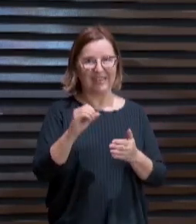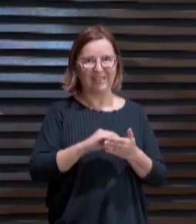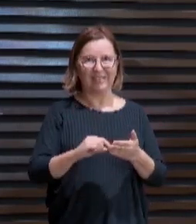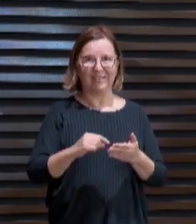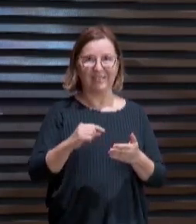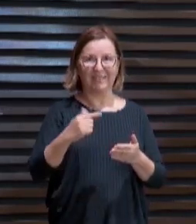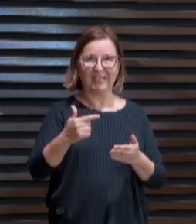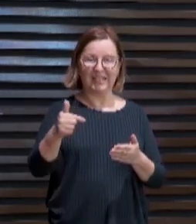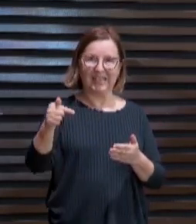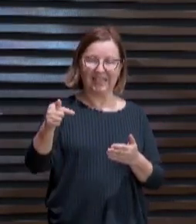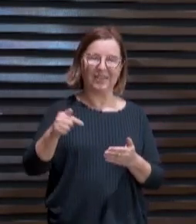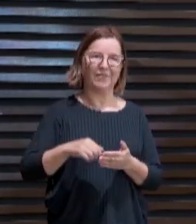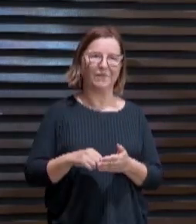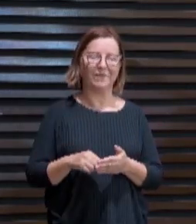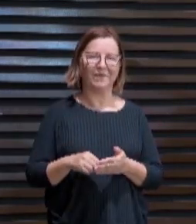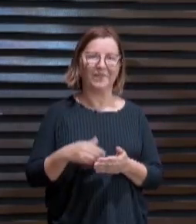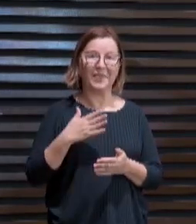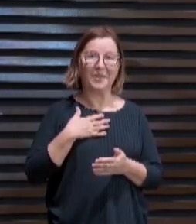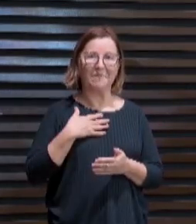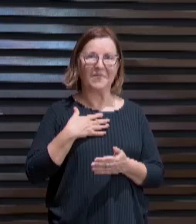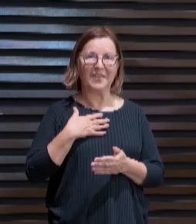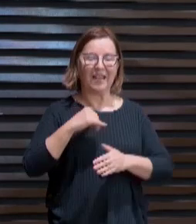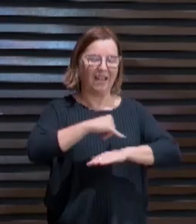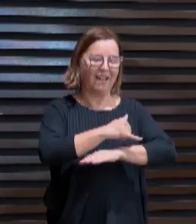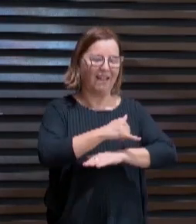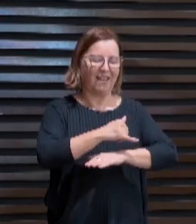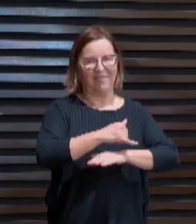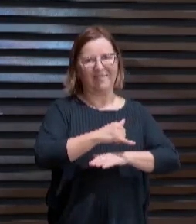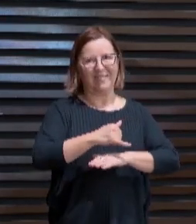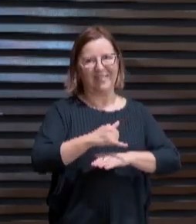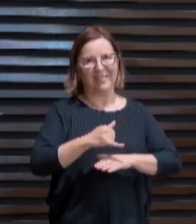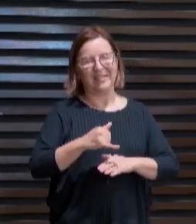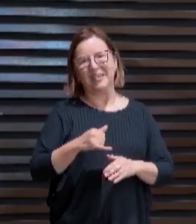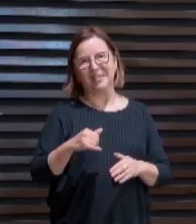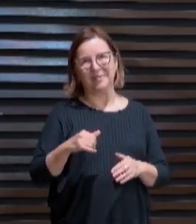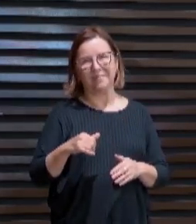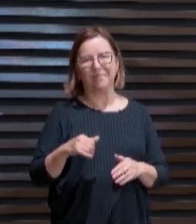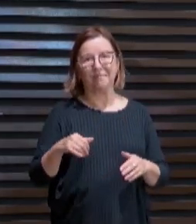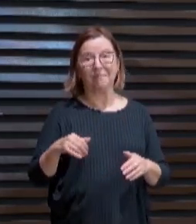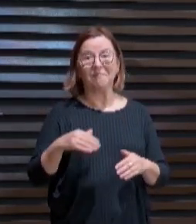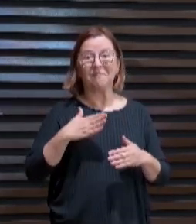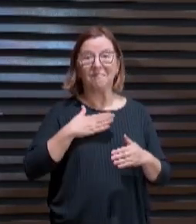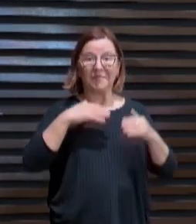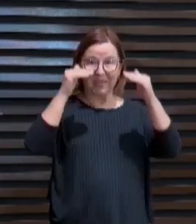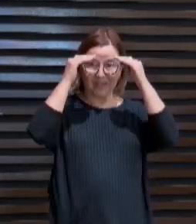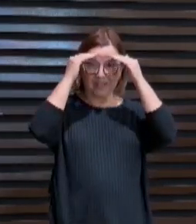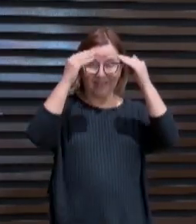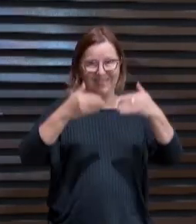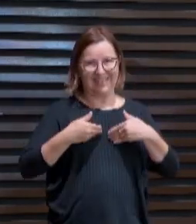vigor. As minhas ovelhas ouvem a minha voz, eu as conheço e elas me